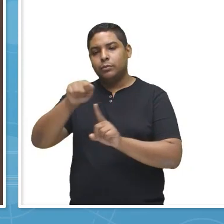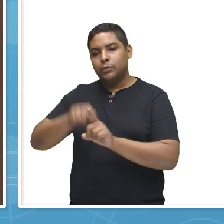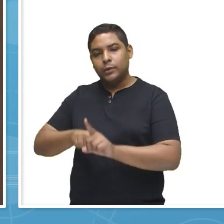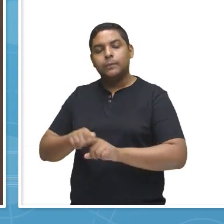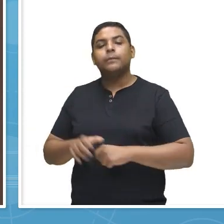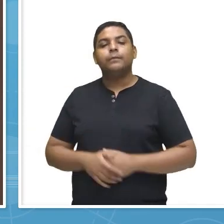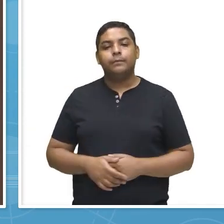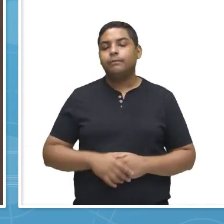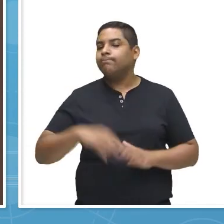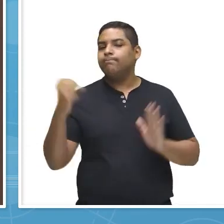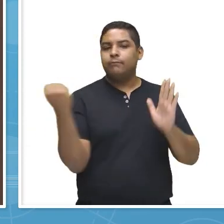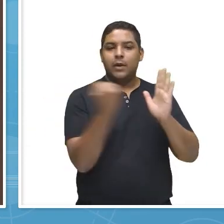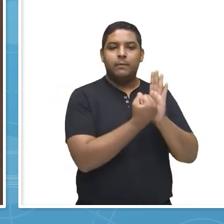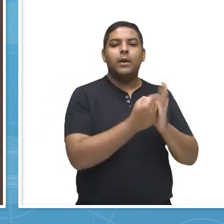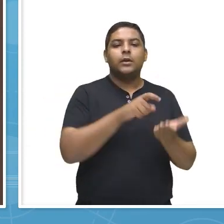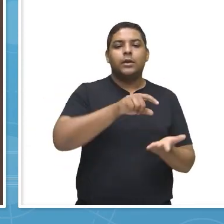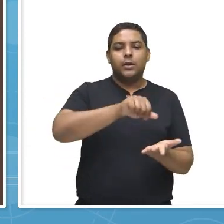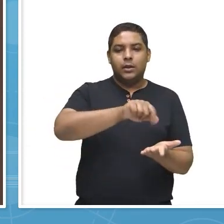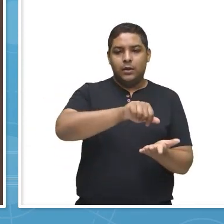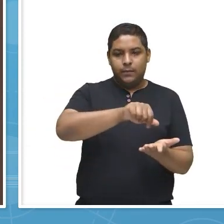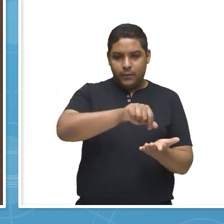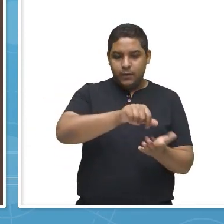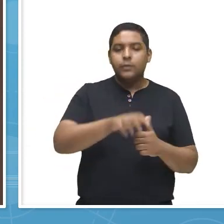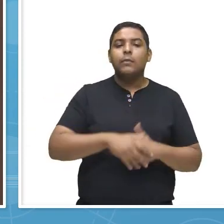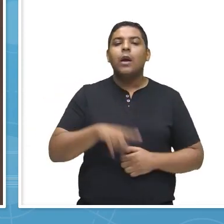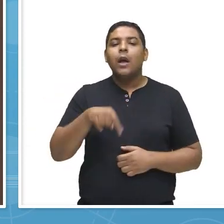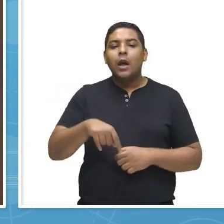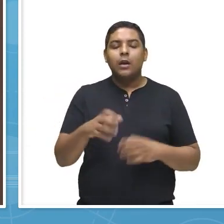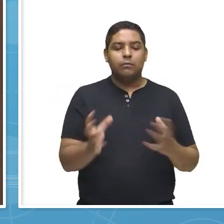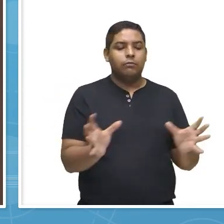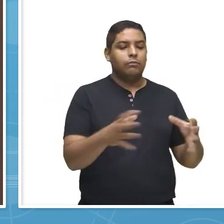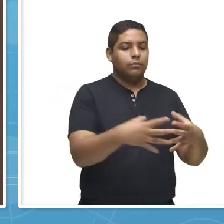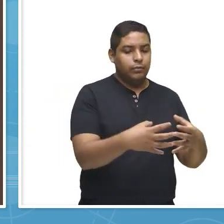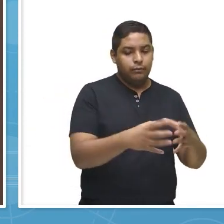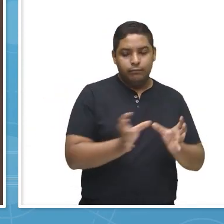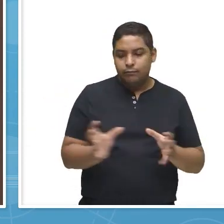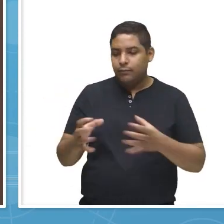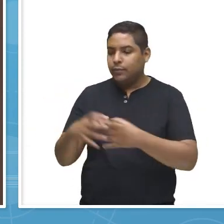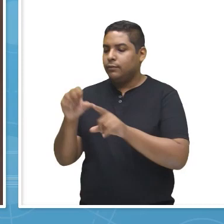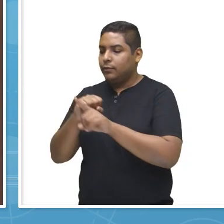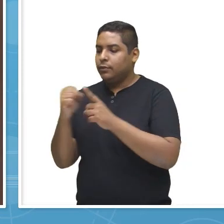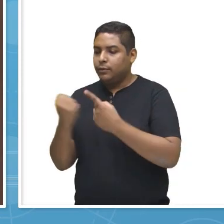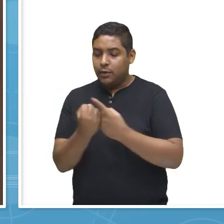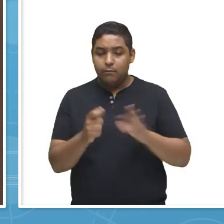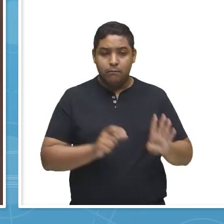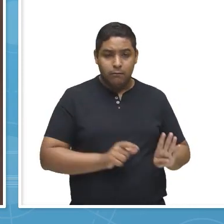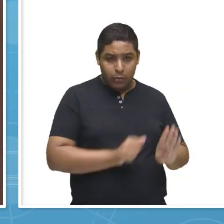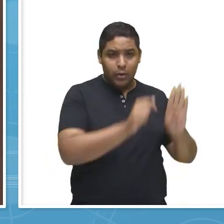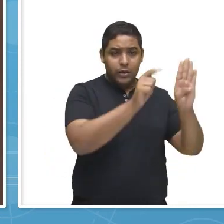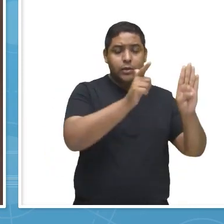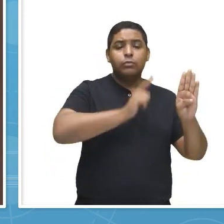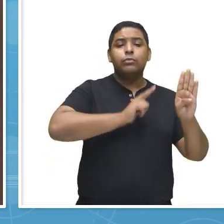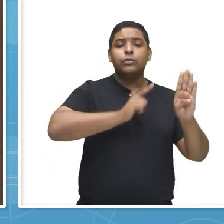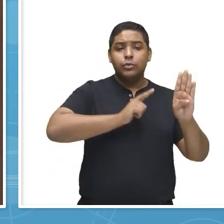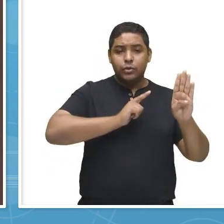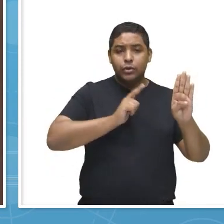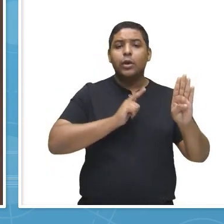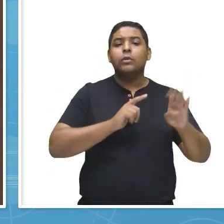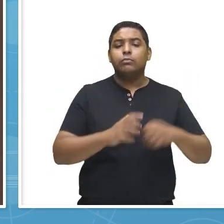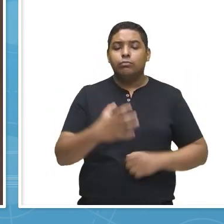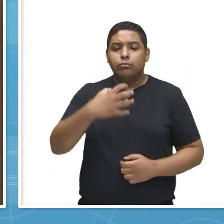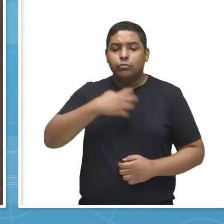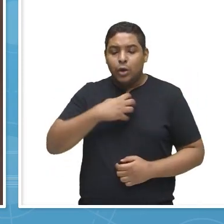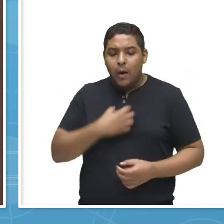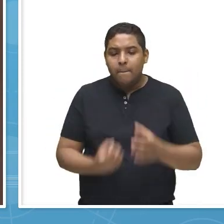sistema capitalismo foi essa divisão de classes sociais. Os burgueses, que tinham os meios de produção, e os proletariados,